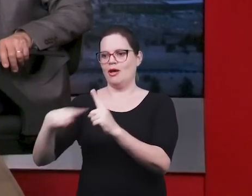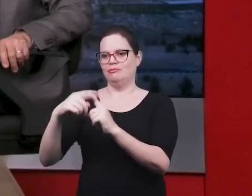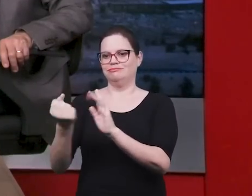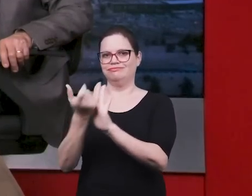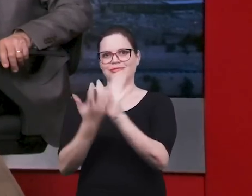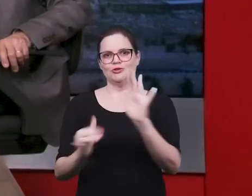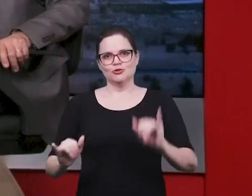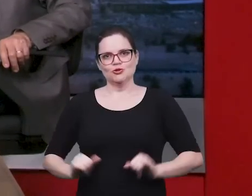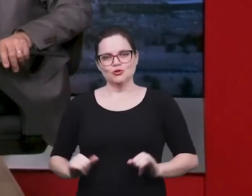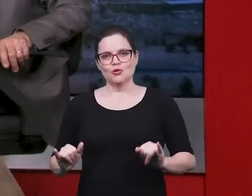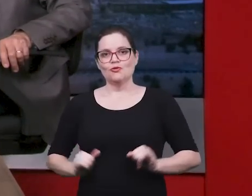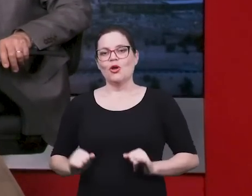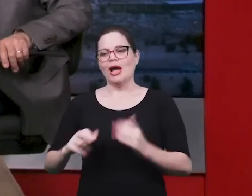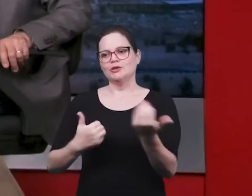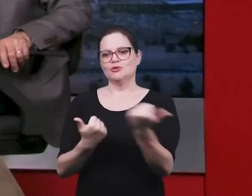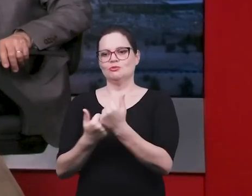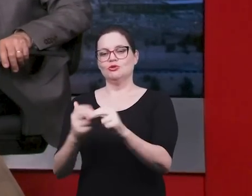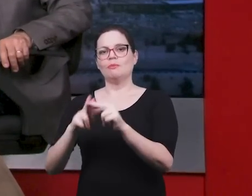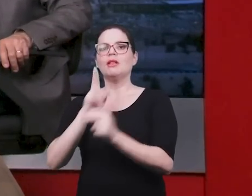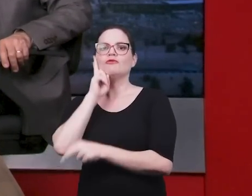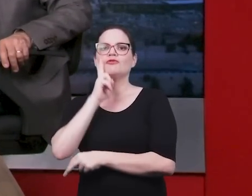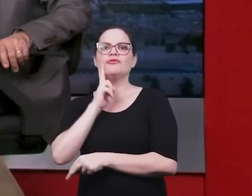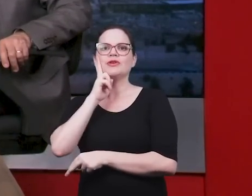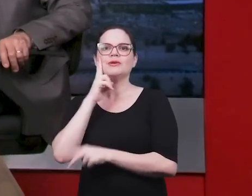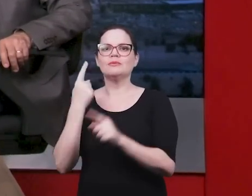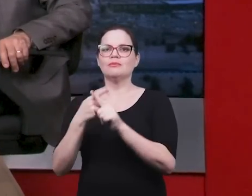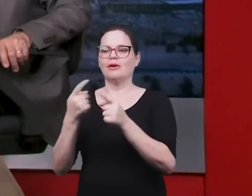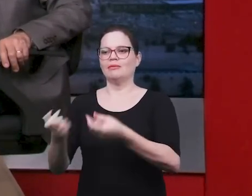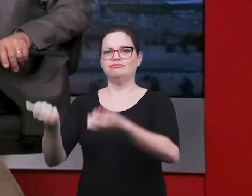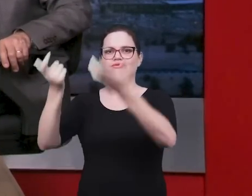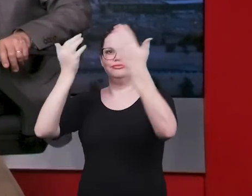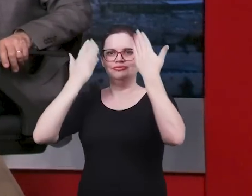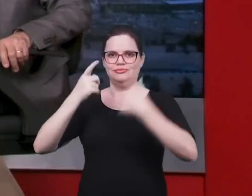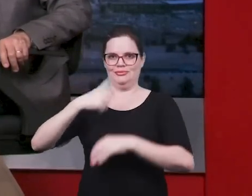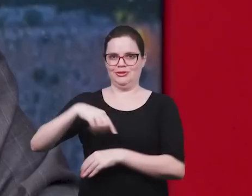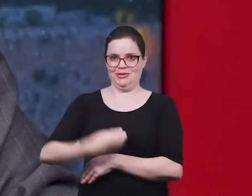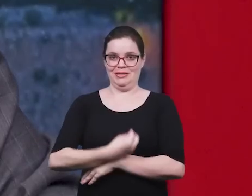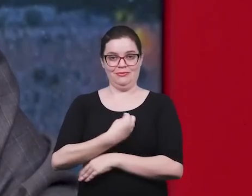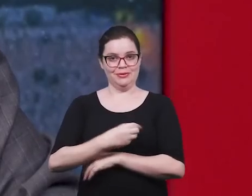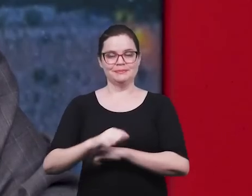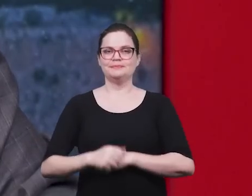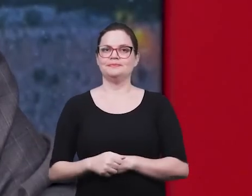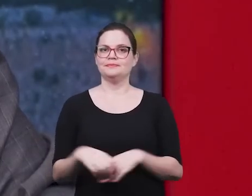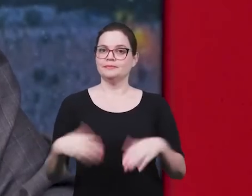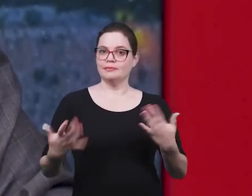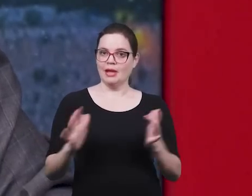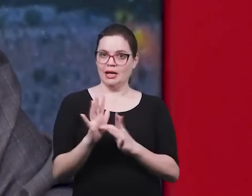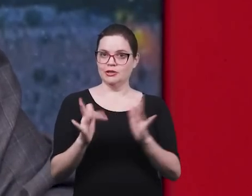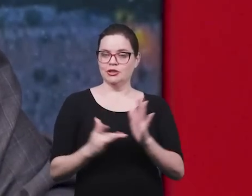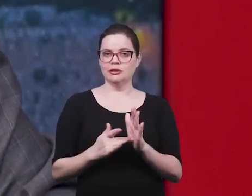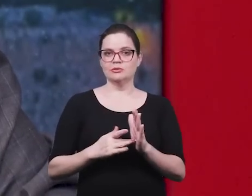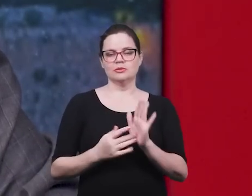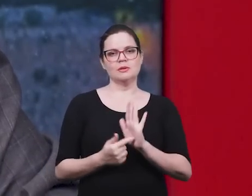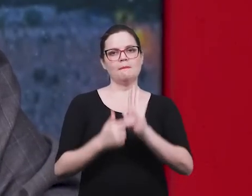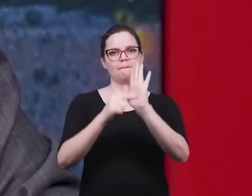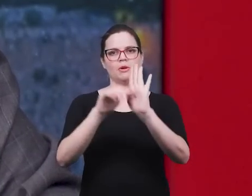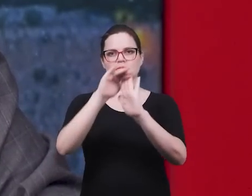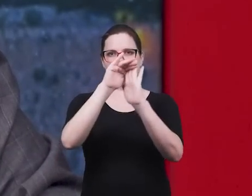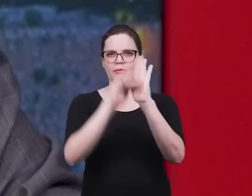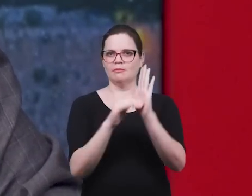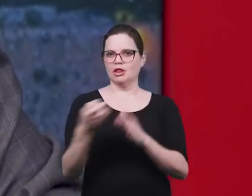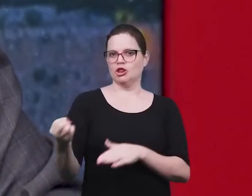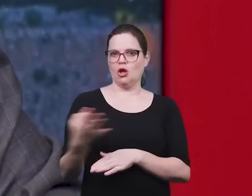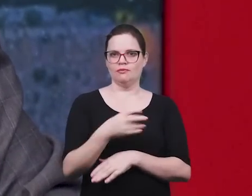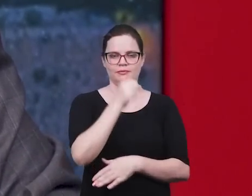coração. E aqui nós podemos até encerrar para mostrar o seguinte, que Jesus estabelece uma nova ordem das coisas. Exatamente.